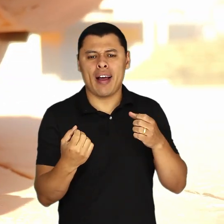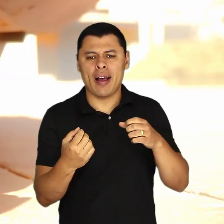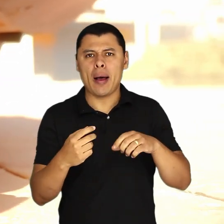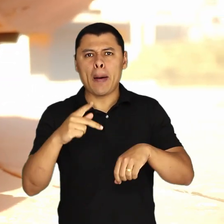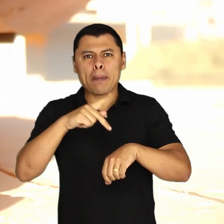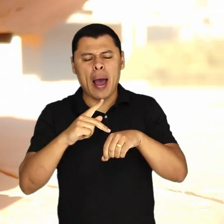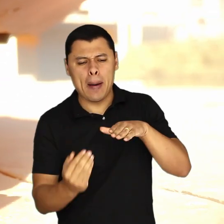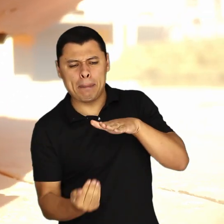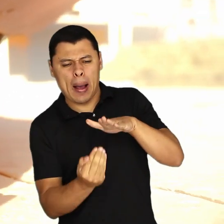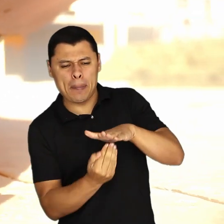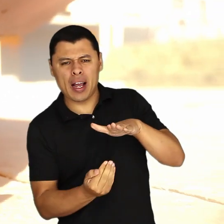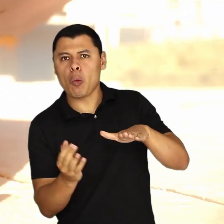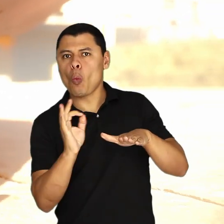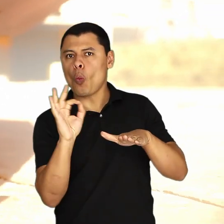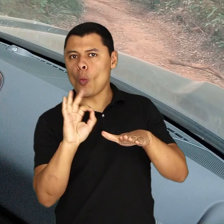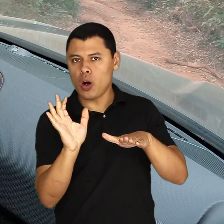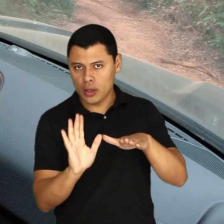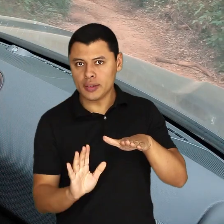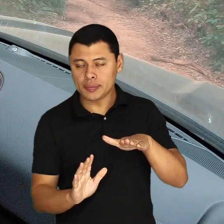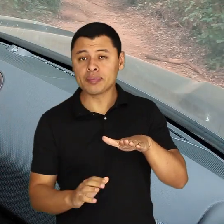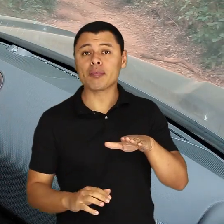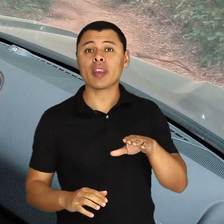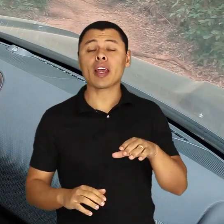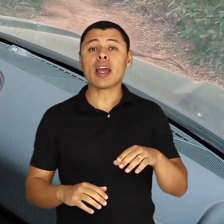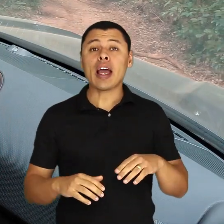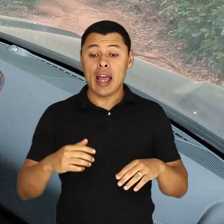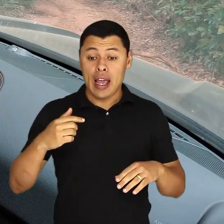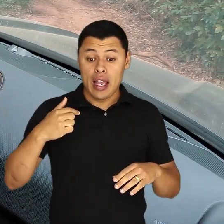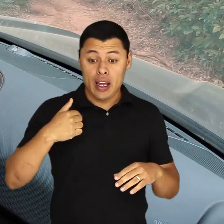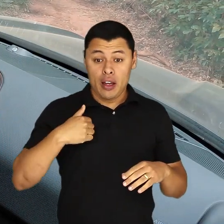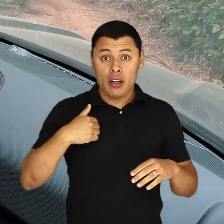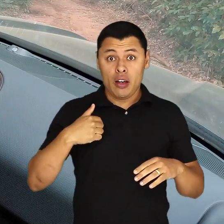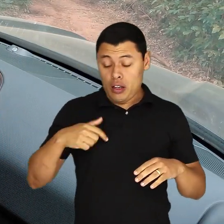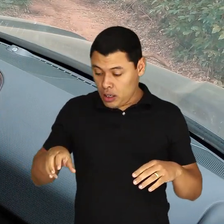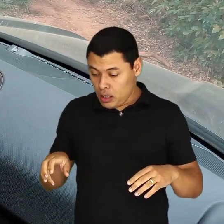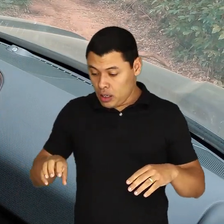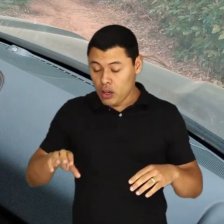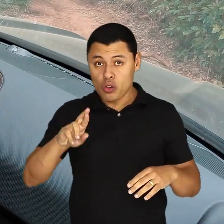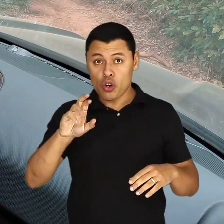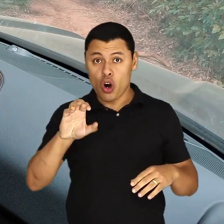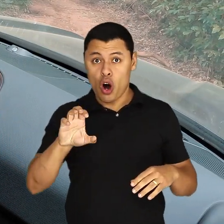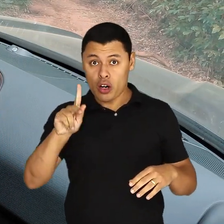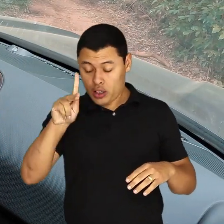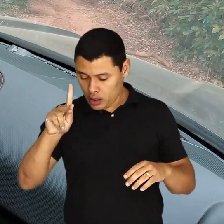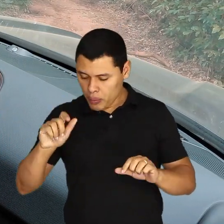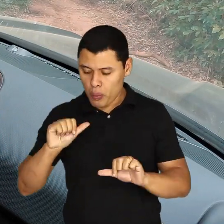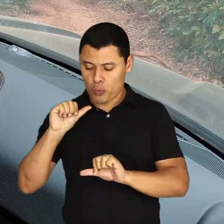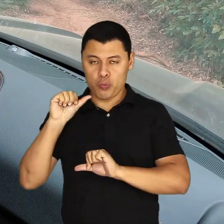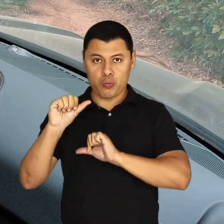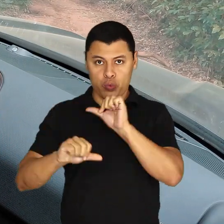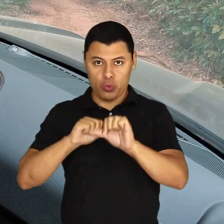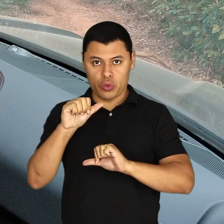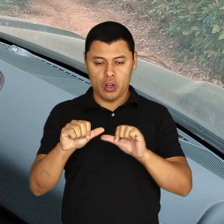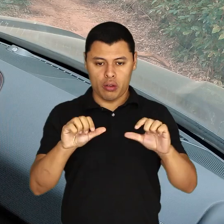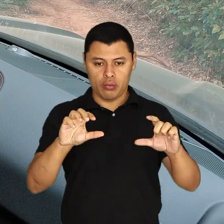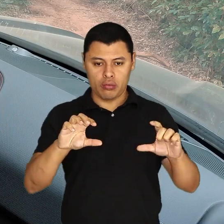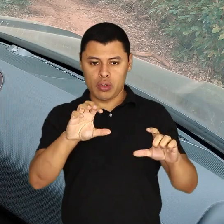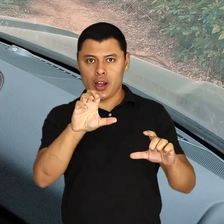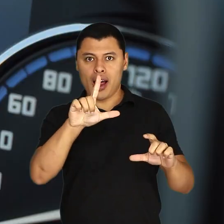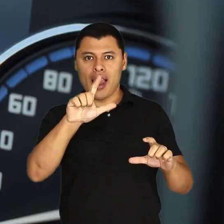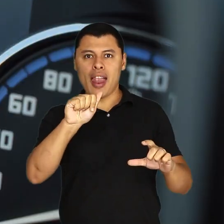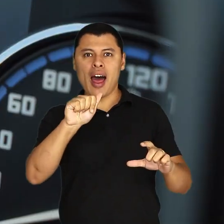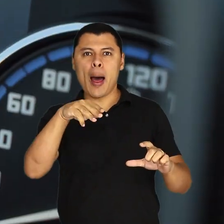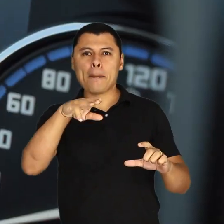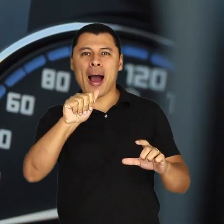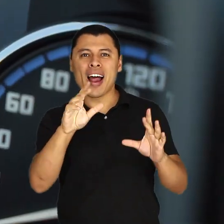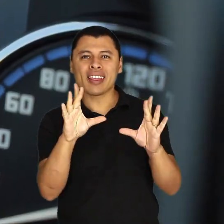não ter nenhum tipo de contato com cárter ou coisa do tipo, né? Então, eu tô aqui, na verdade, no modo Rock. Eu vou voltar aqui para o